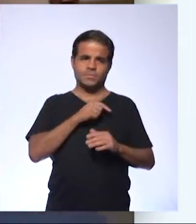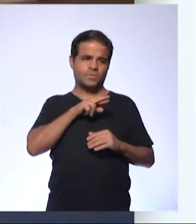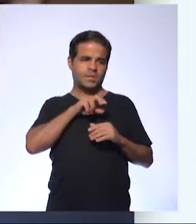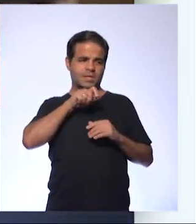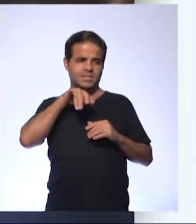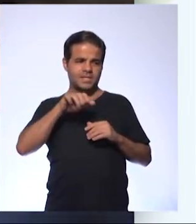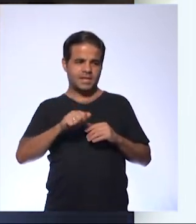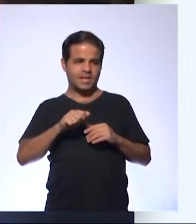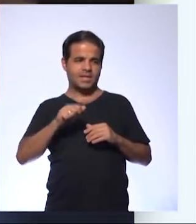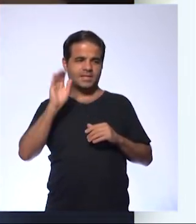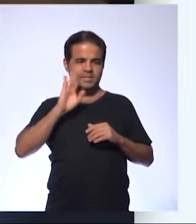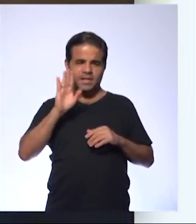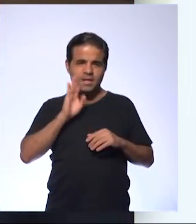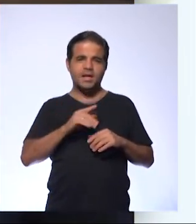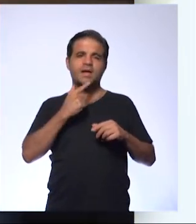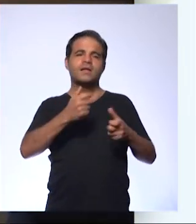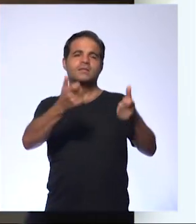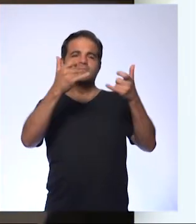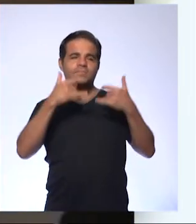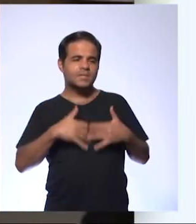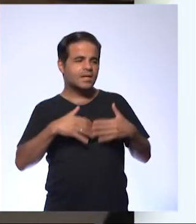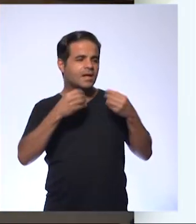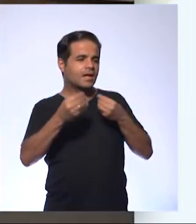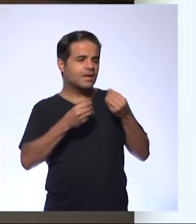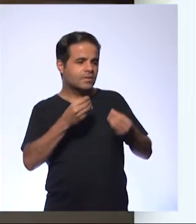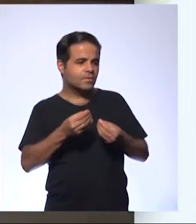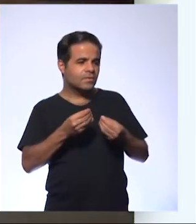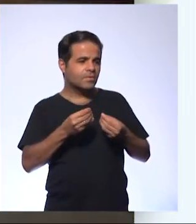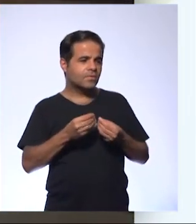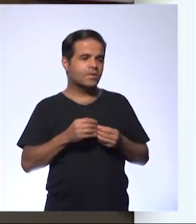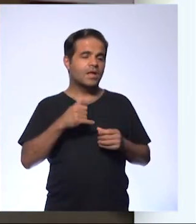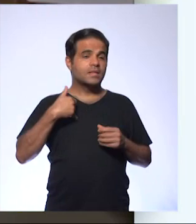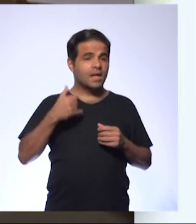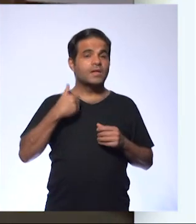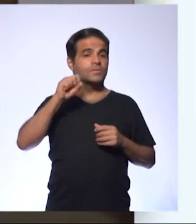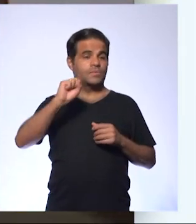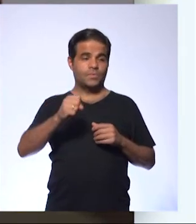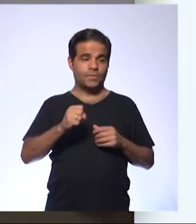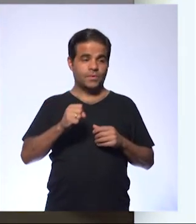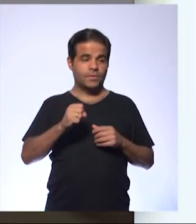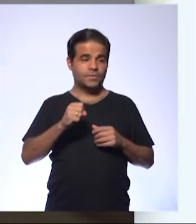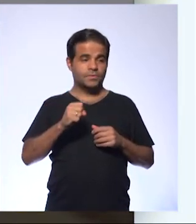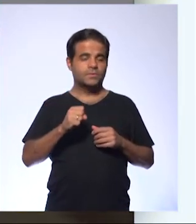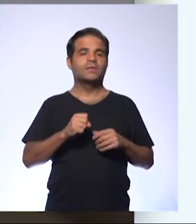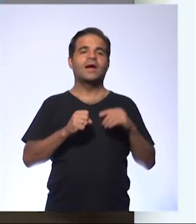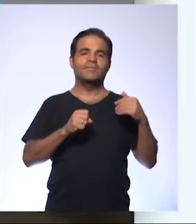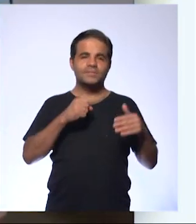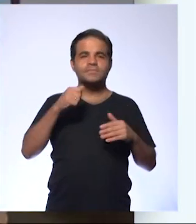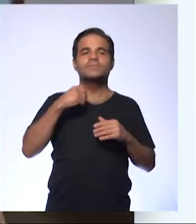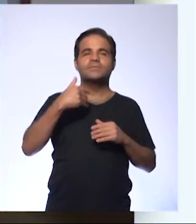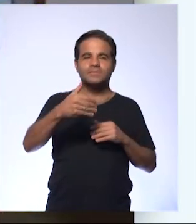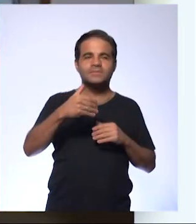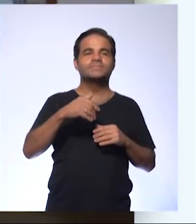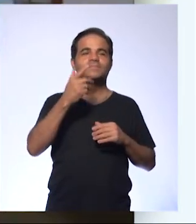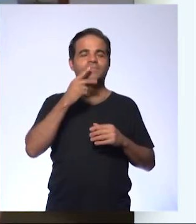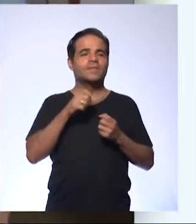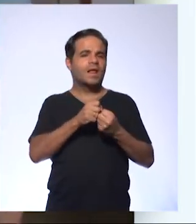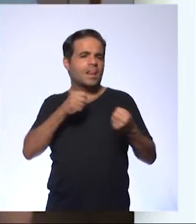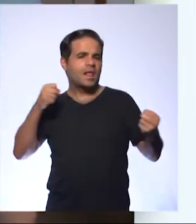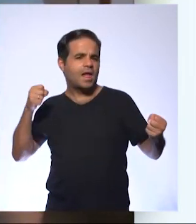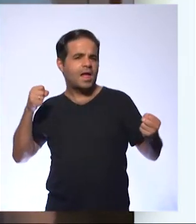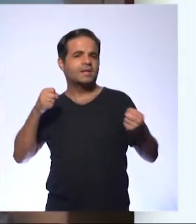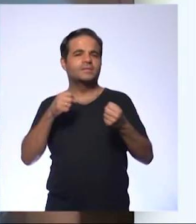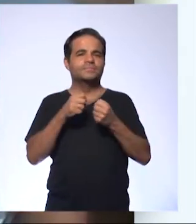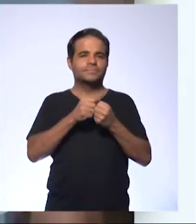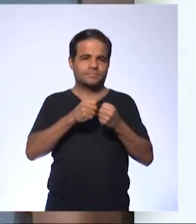acho que é legal eu falar como eu expliquei para ela. Que né? idade ela tem? 8. E aí eu falei para ela, filha, mostrei um elástico, falei,